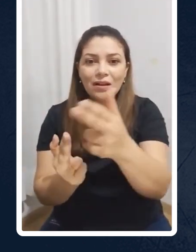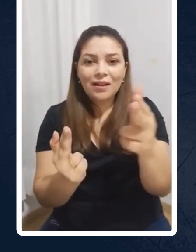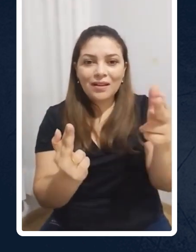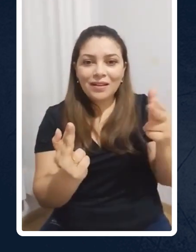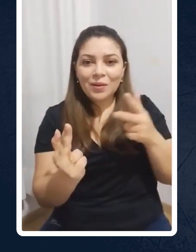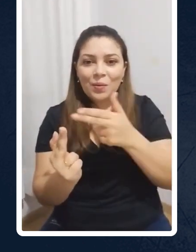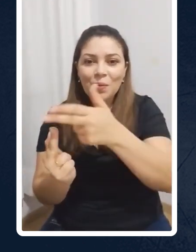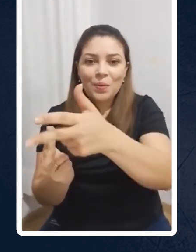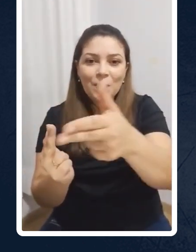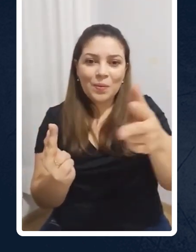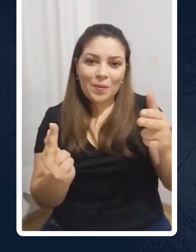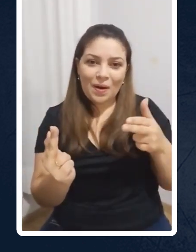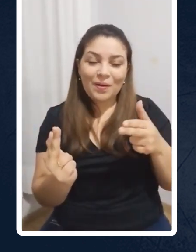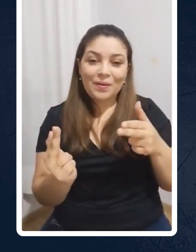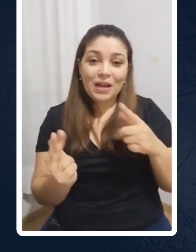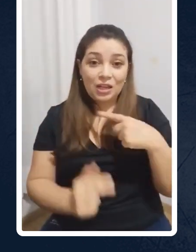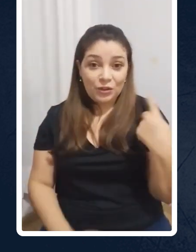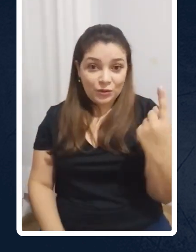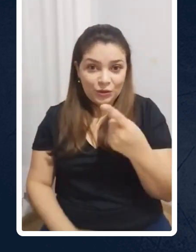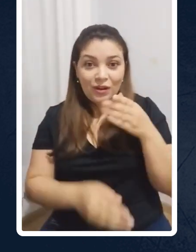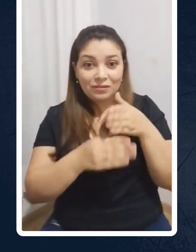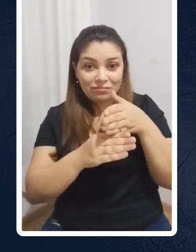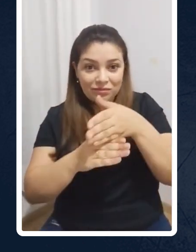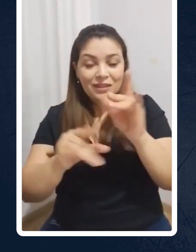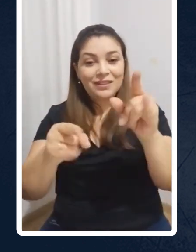Nós estamos aqui, e os que virem depois também,